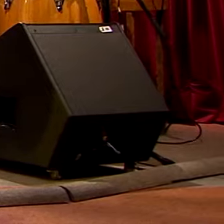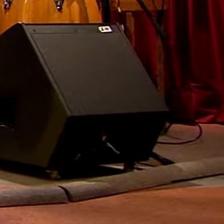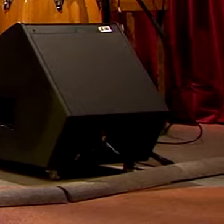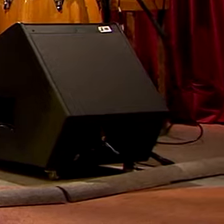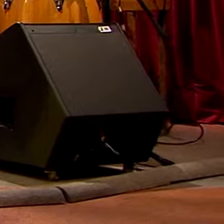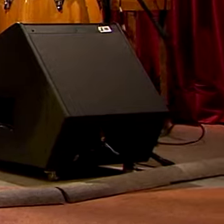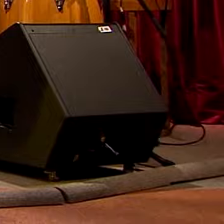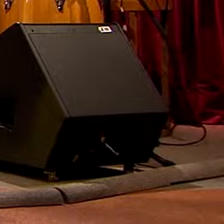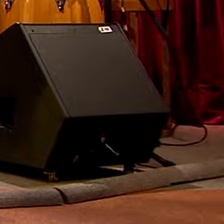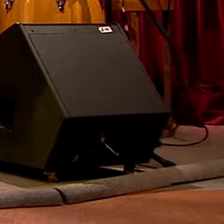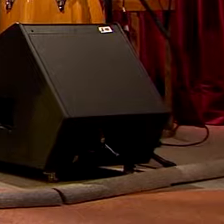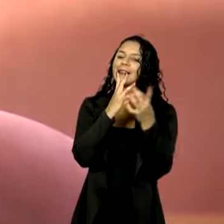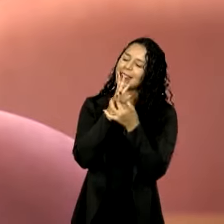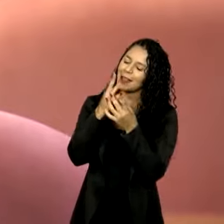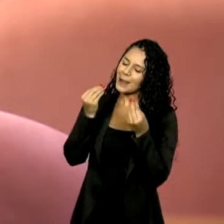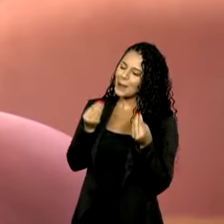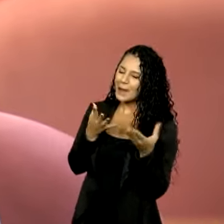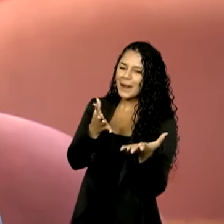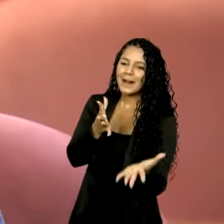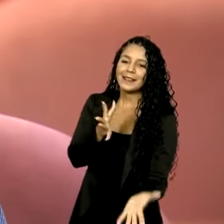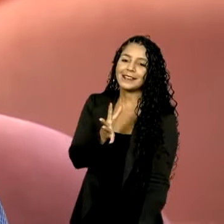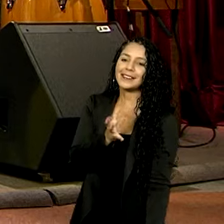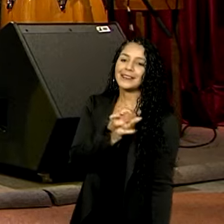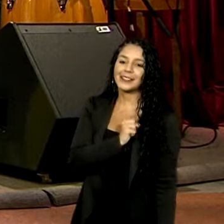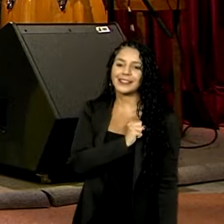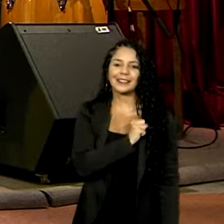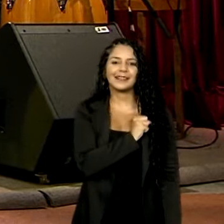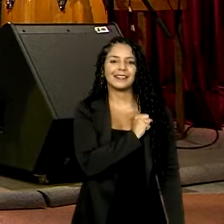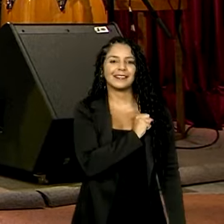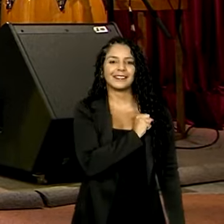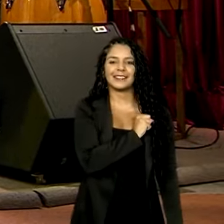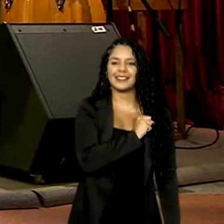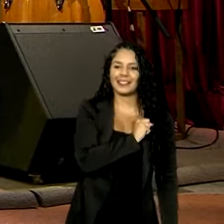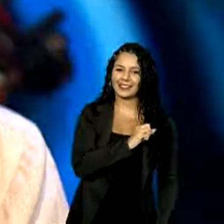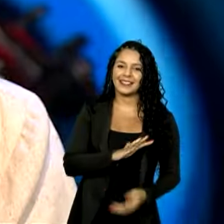o anel e deu pro seu amor.